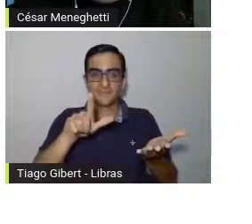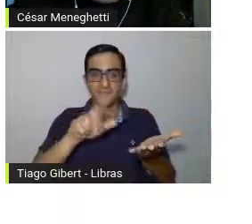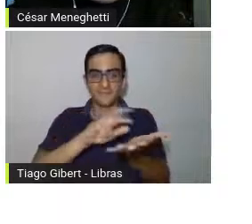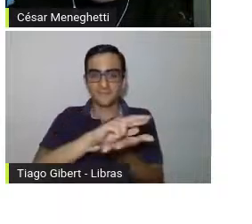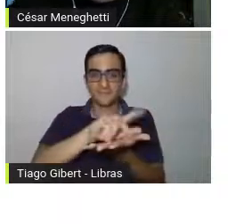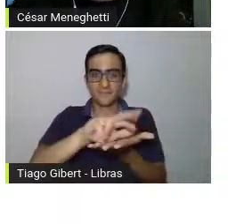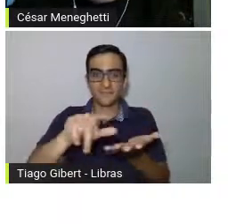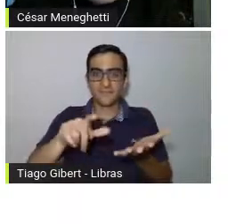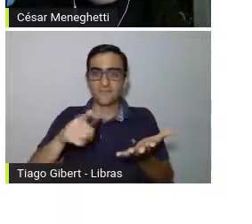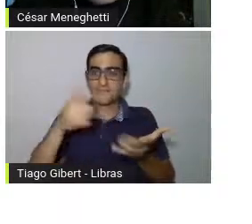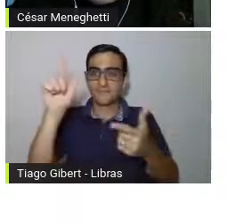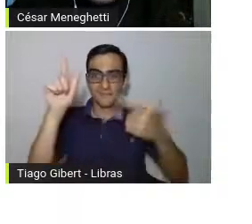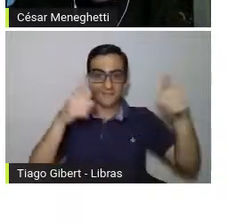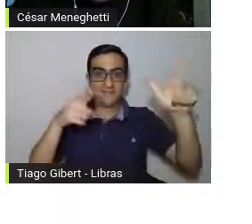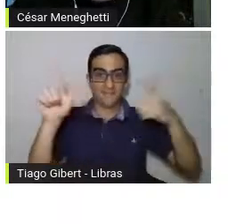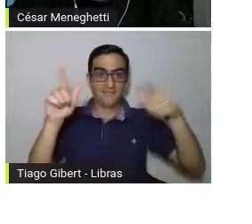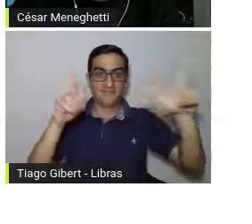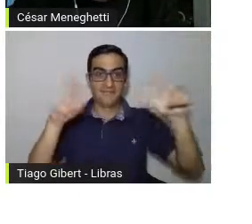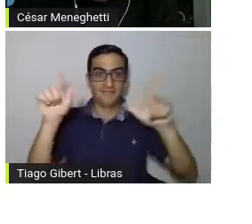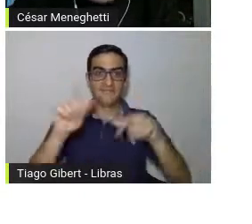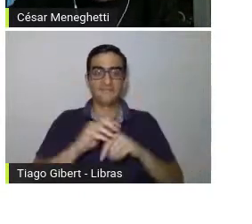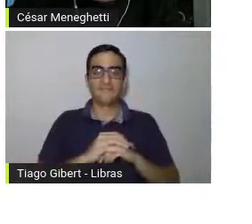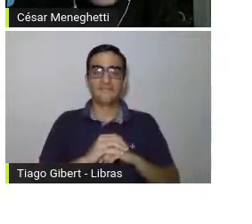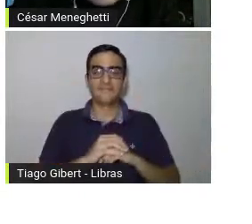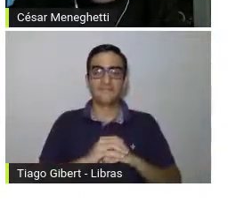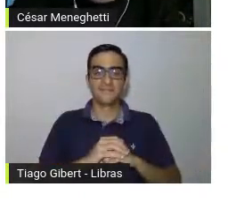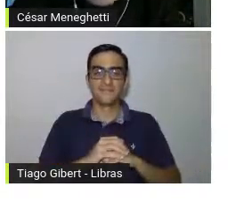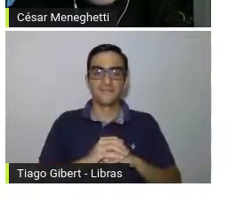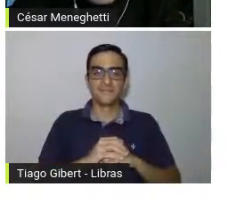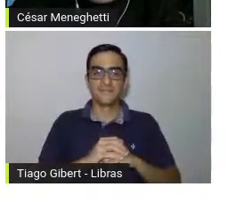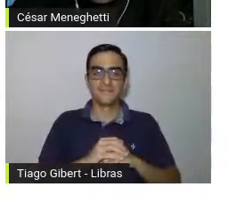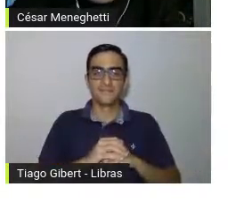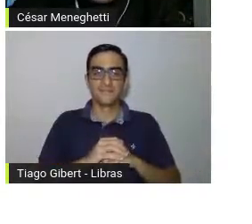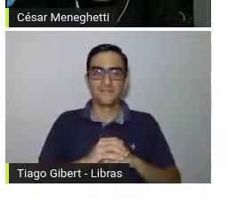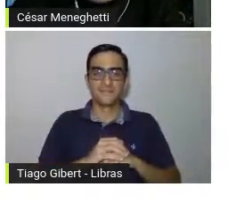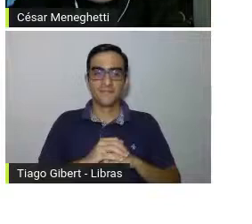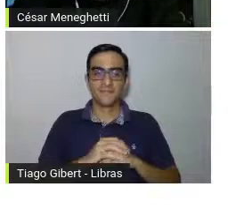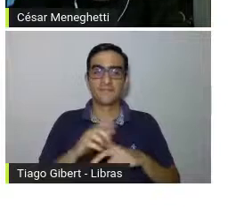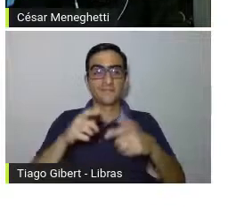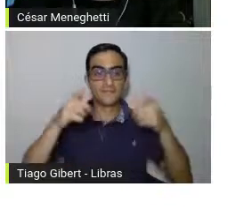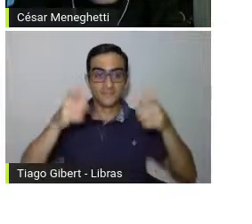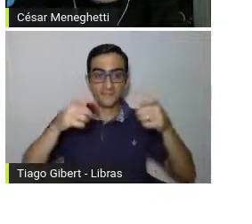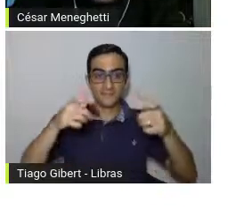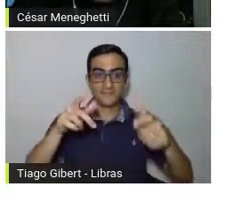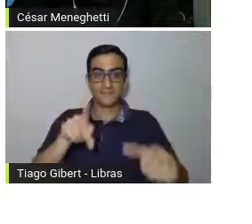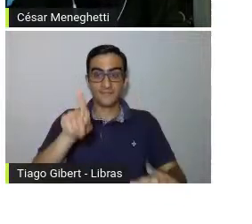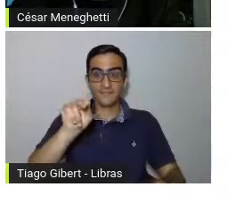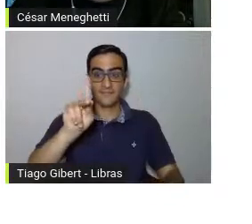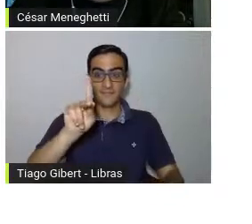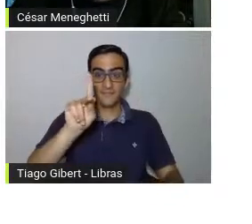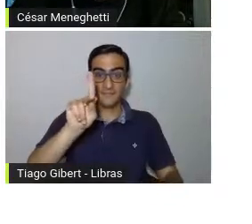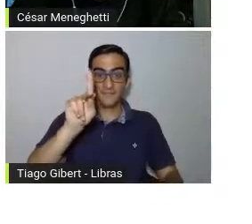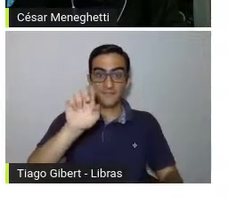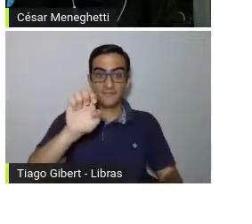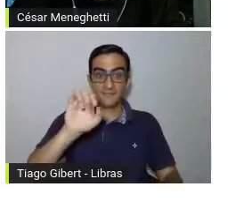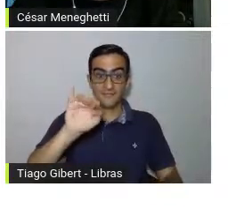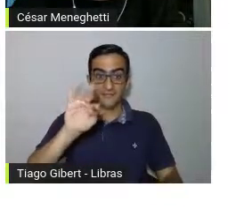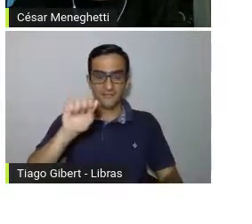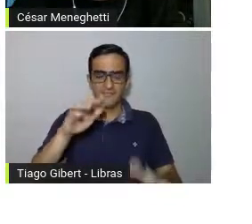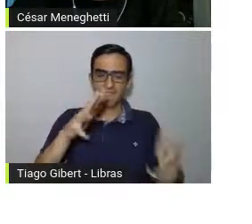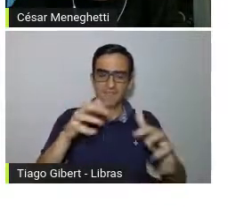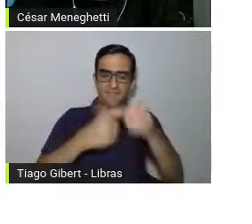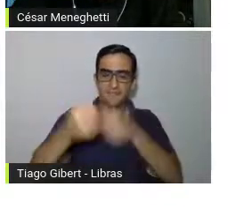e muitos outros. E nesse lugar, nesse Vale de Keita, nos anos 80, os homens